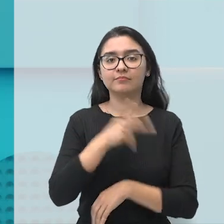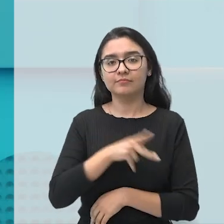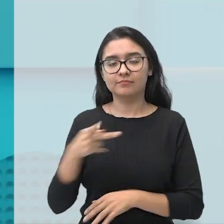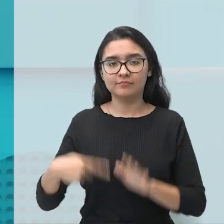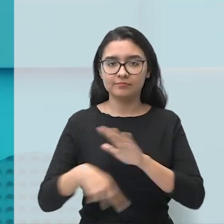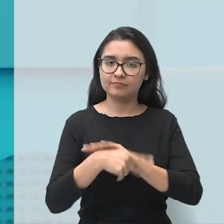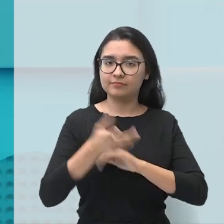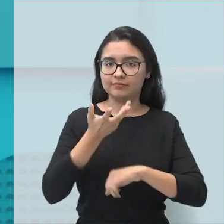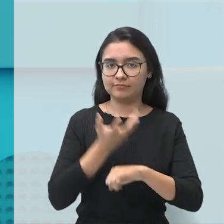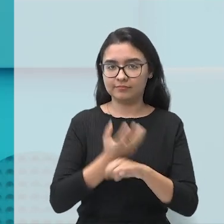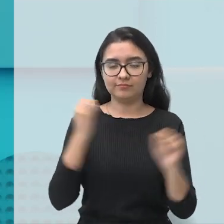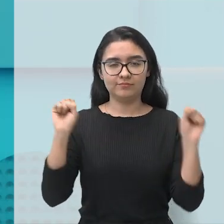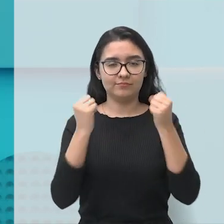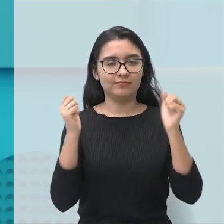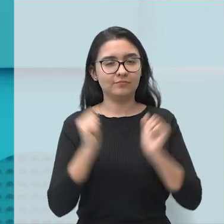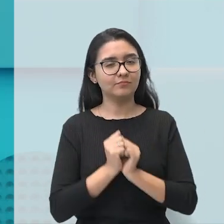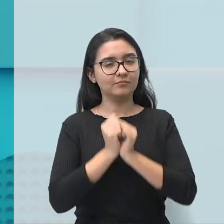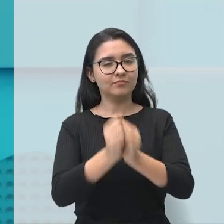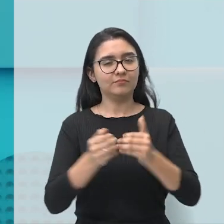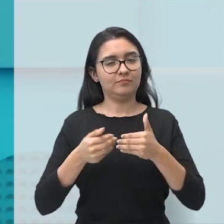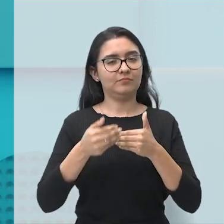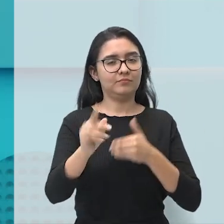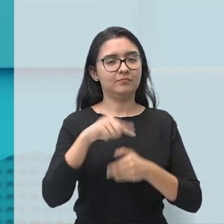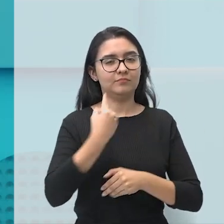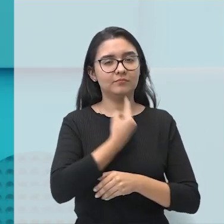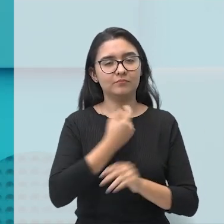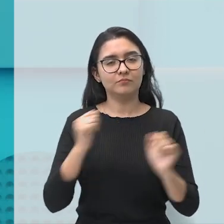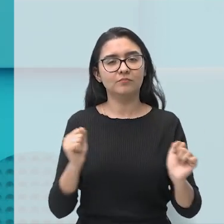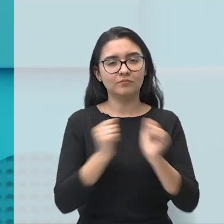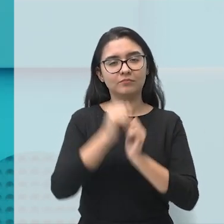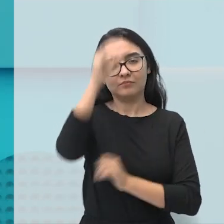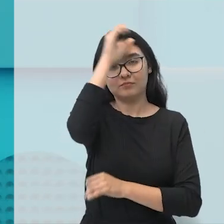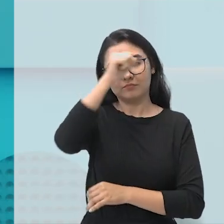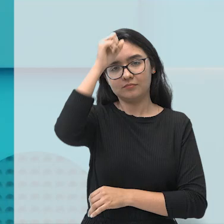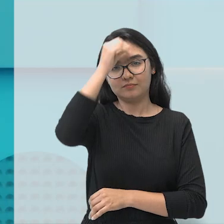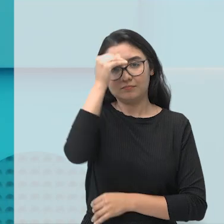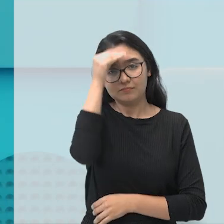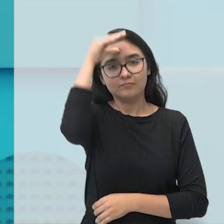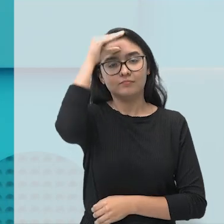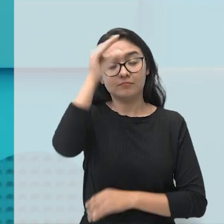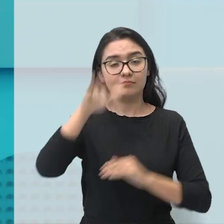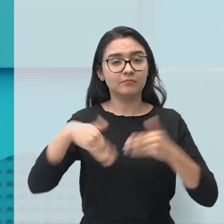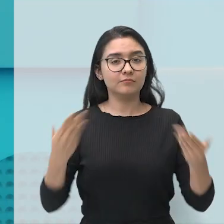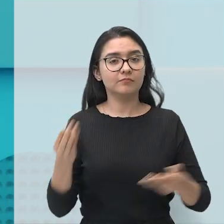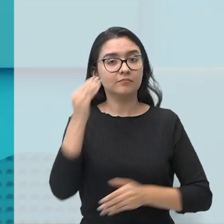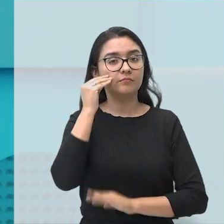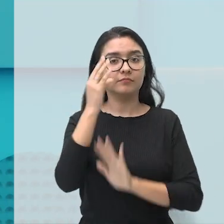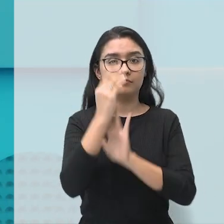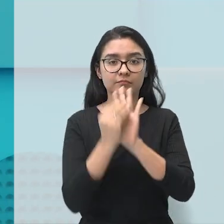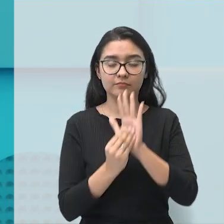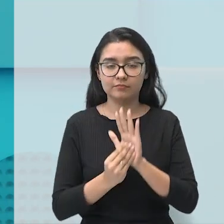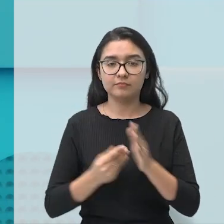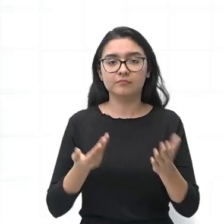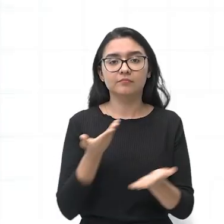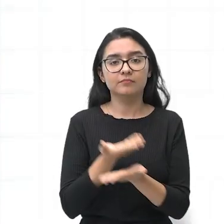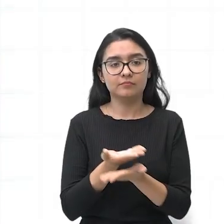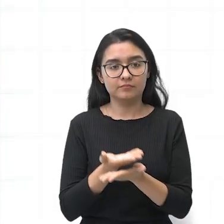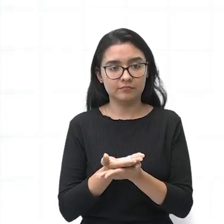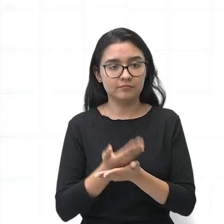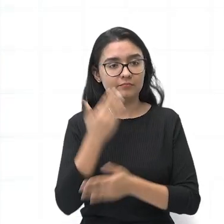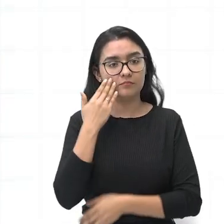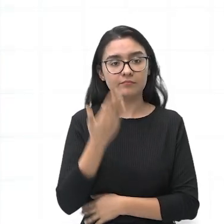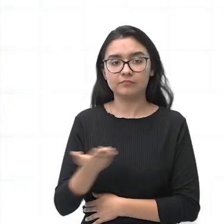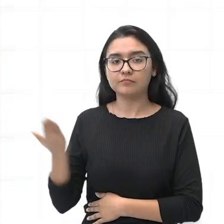com vocês nessa viagem onde vamos construir muito conhecimento juntos. Vamos lá ver o que é que nós temos por objeto de conhecimento para esta